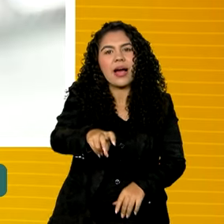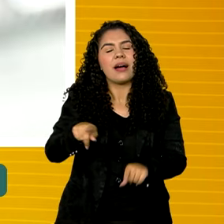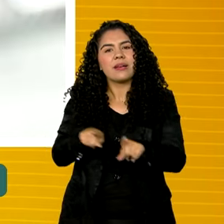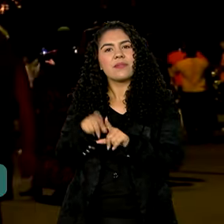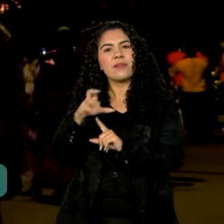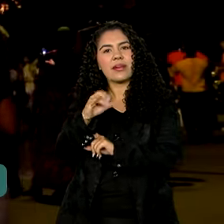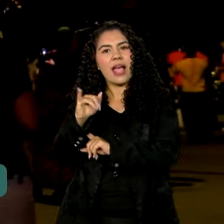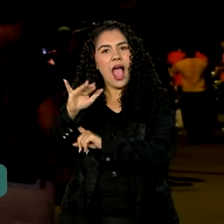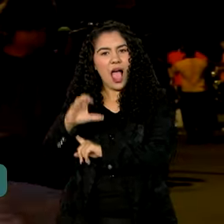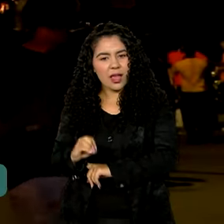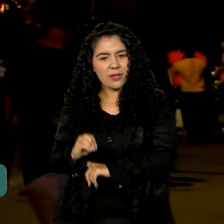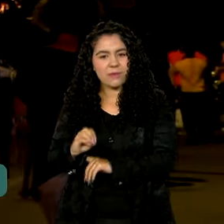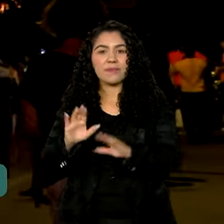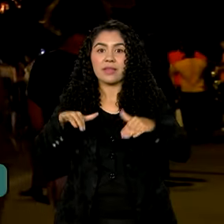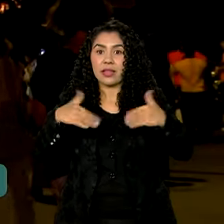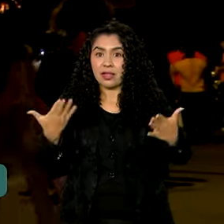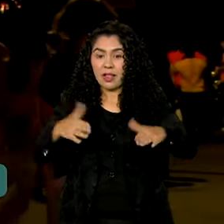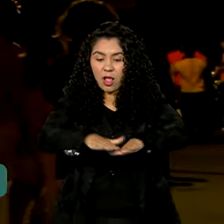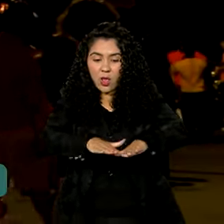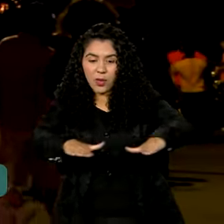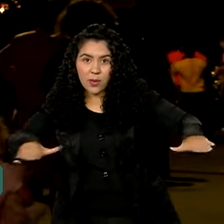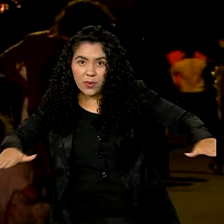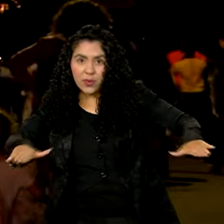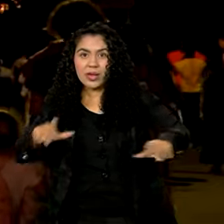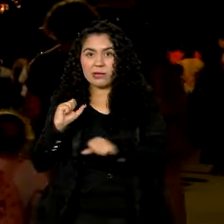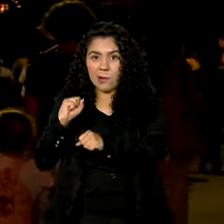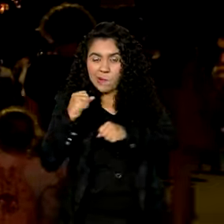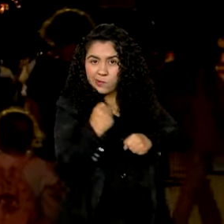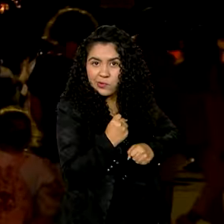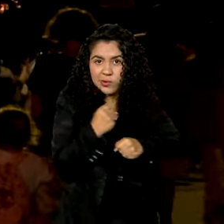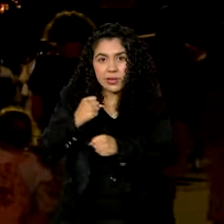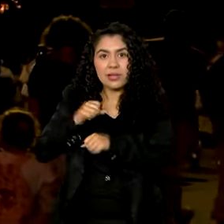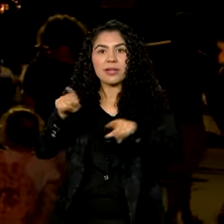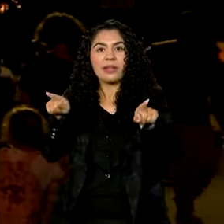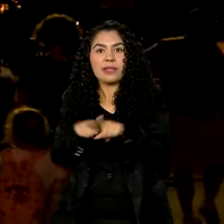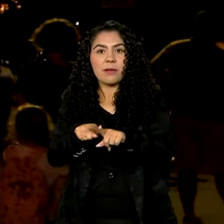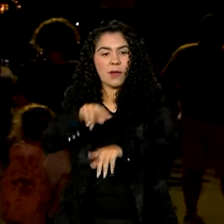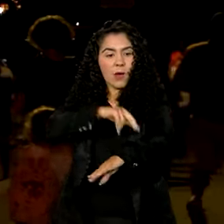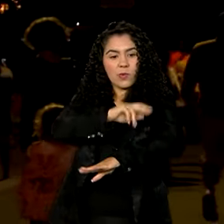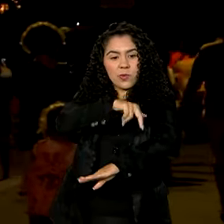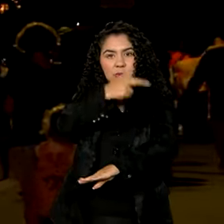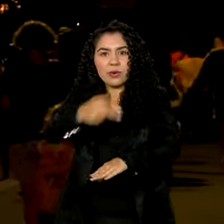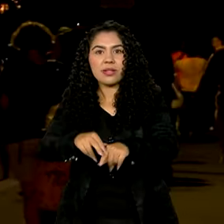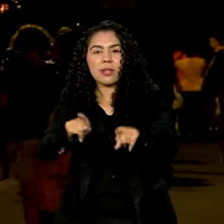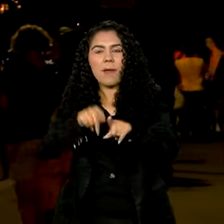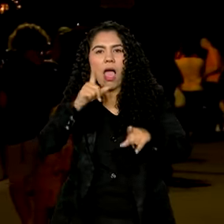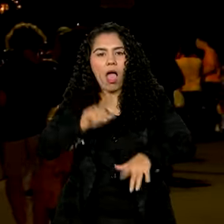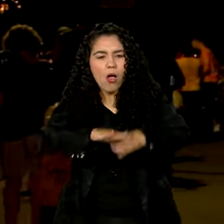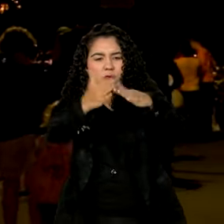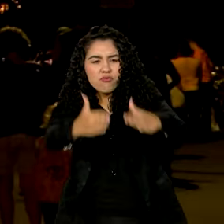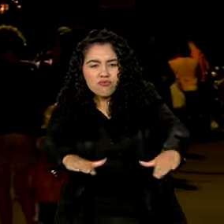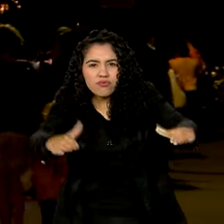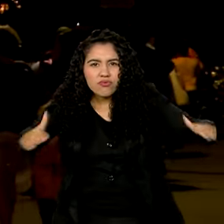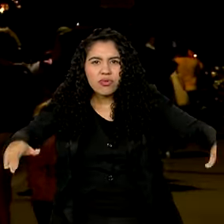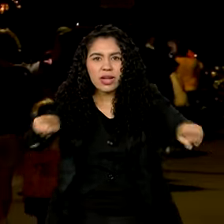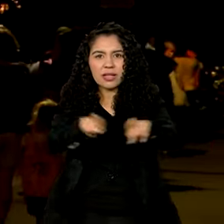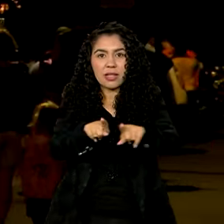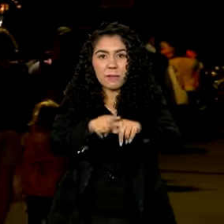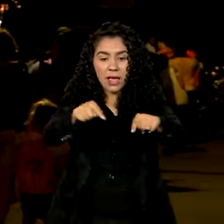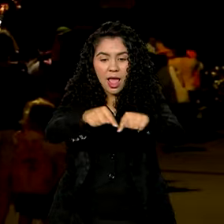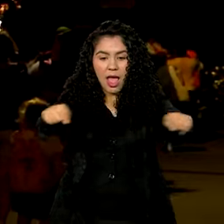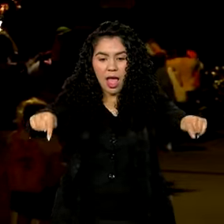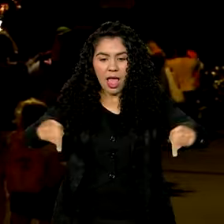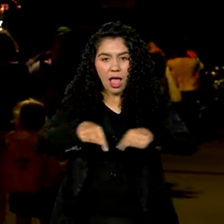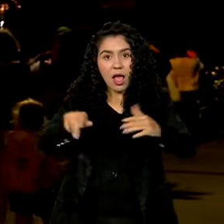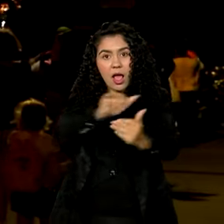dos Santos. No tatame ou no tablado, no street ou no parque, no mar do Taiti, nas quadras ou nas ruas